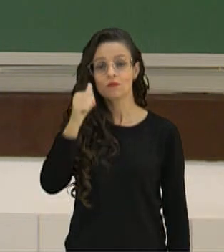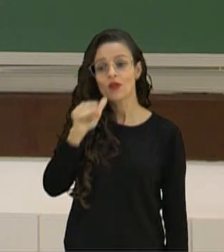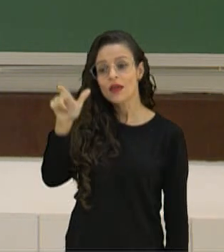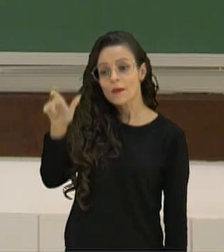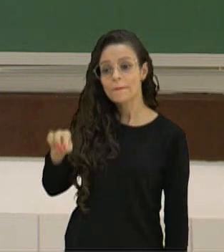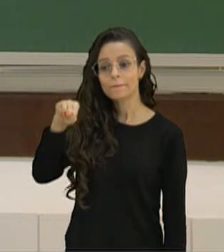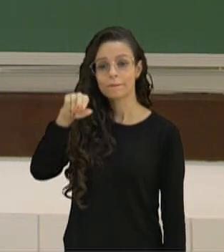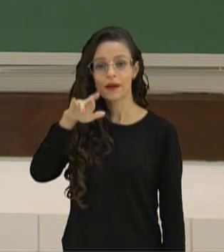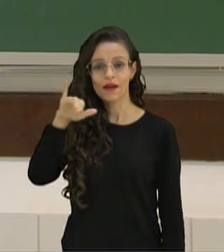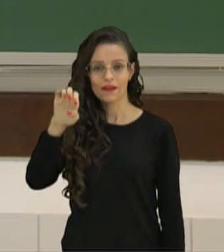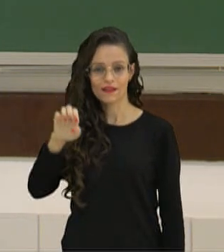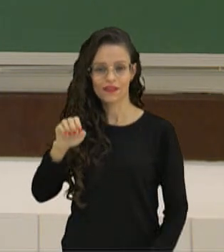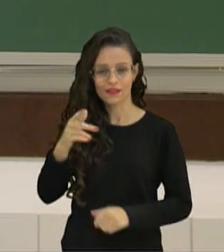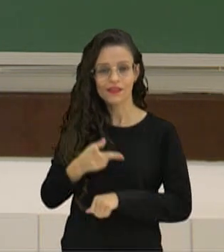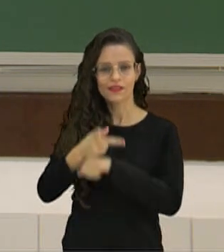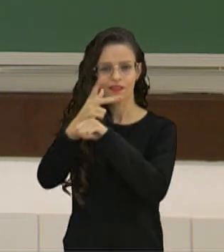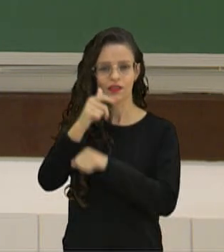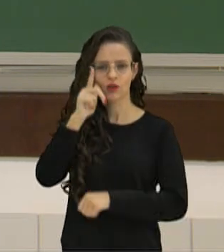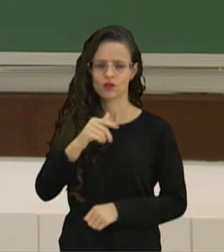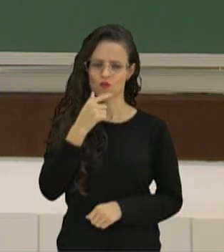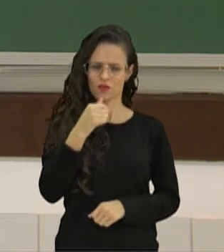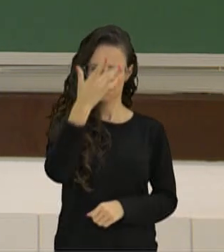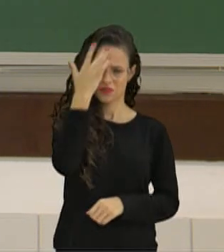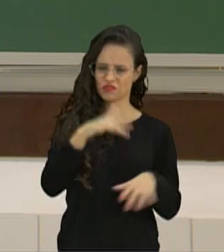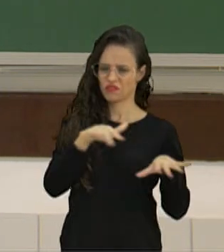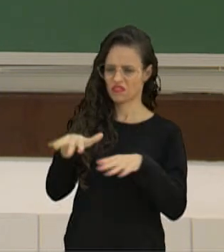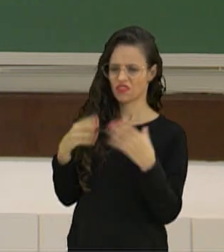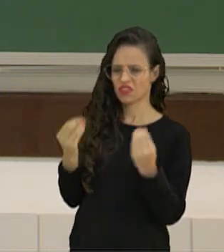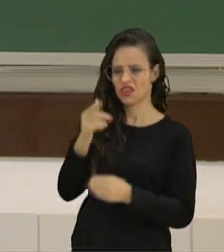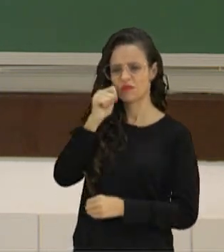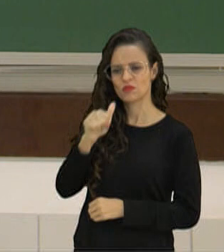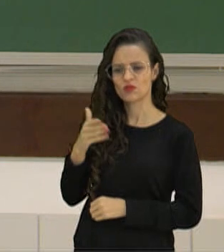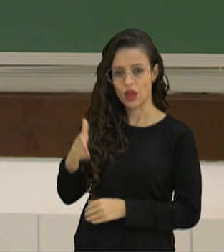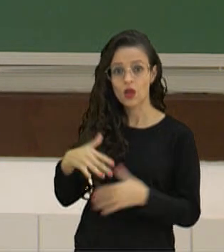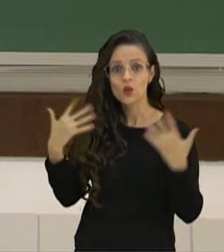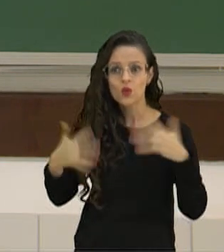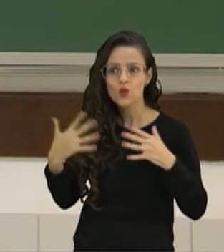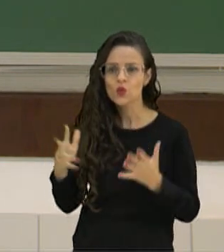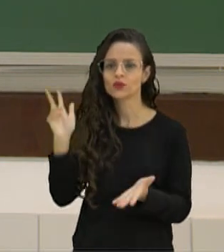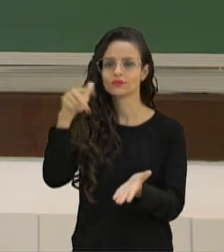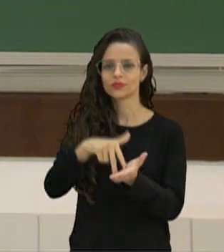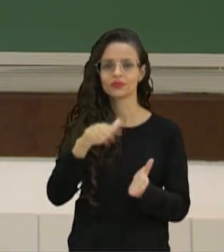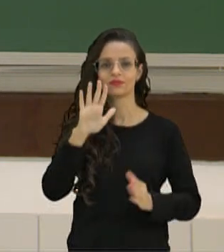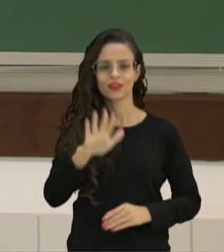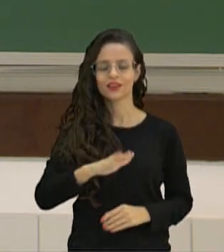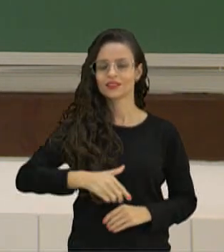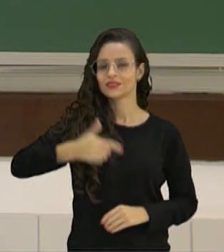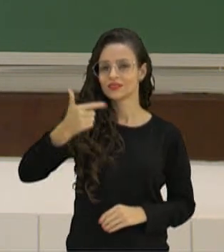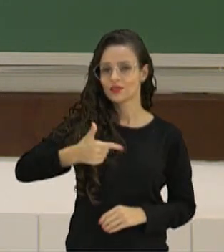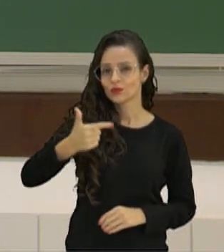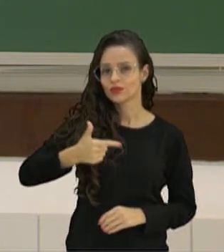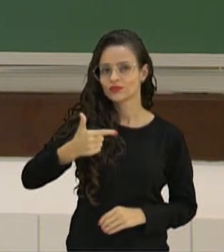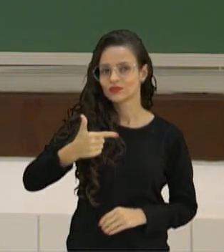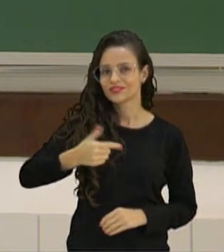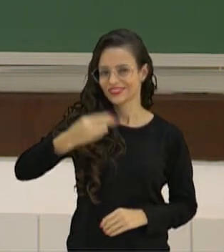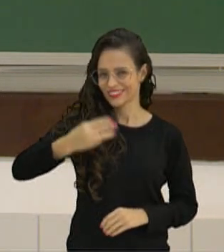Talvez naquela época os homens pensaram, a sociedade pensou, nossa, as mulheres vieram com tudo. Já no terceiro